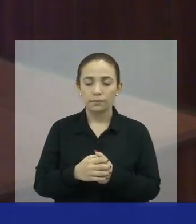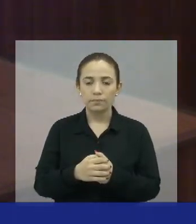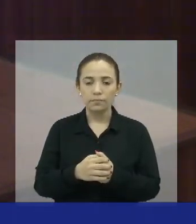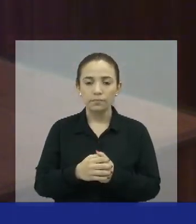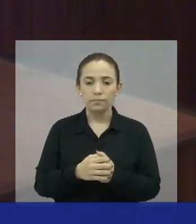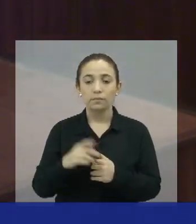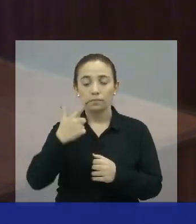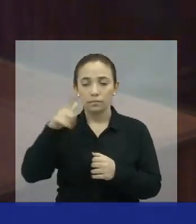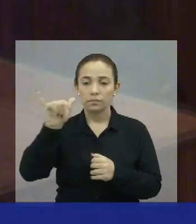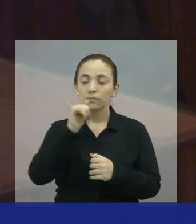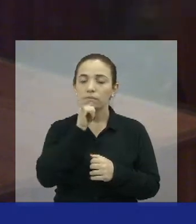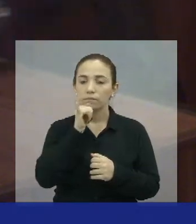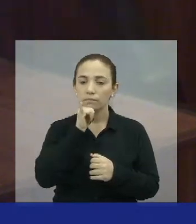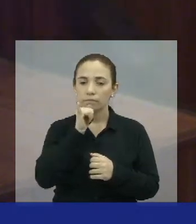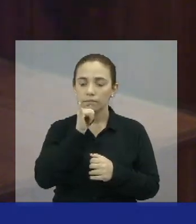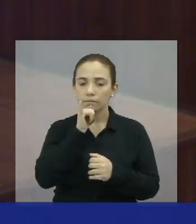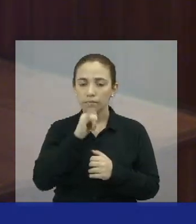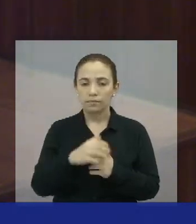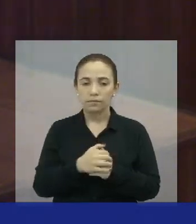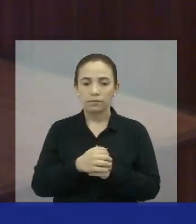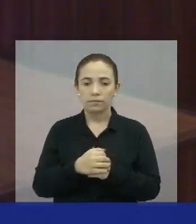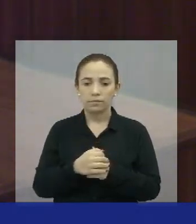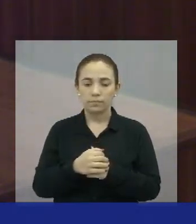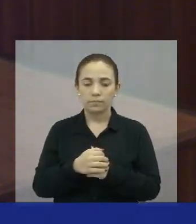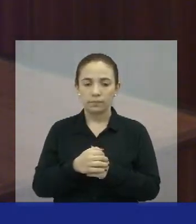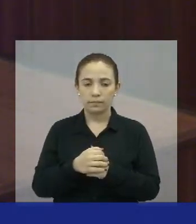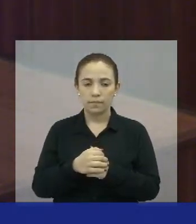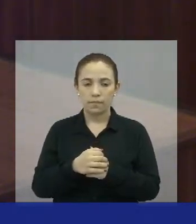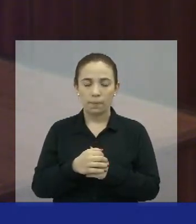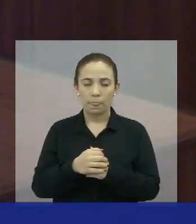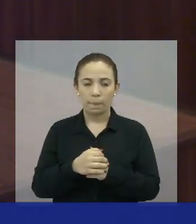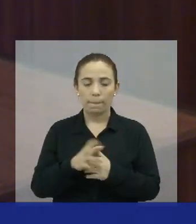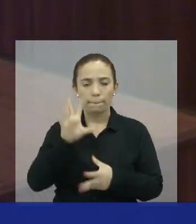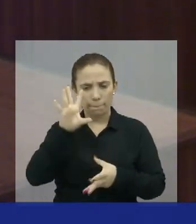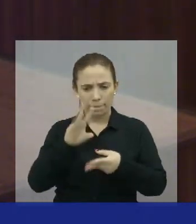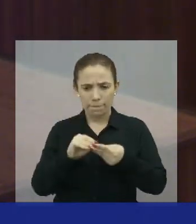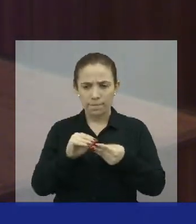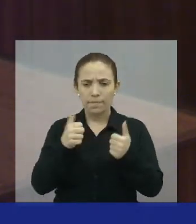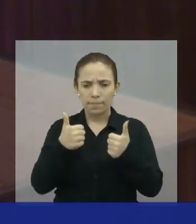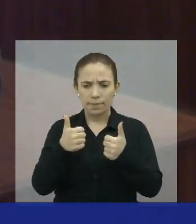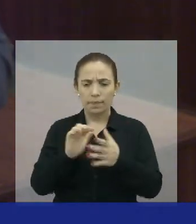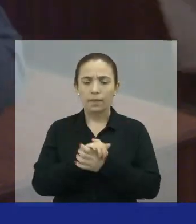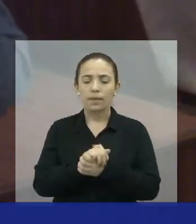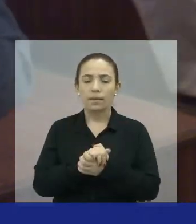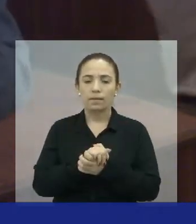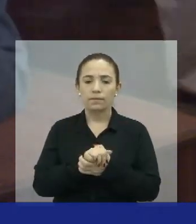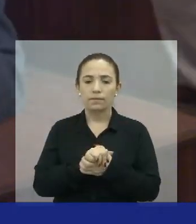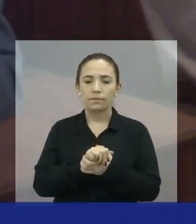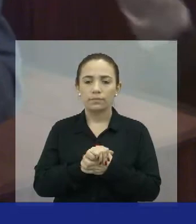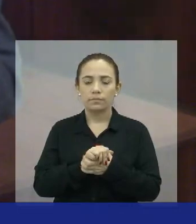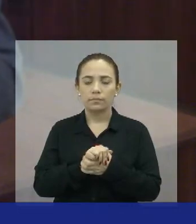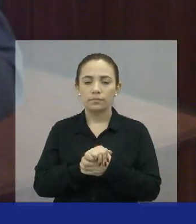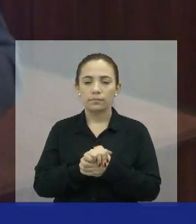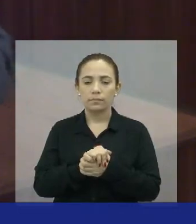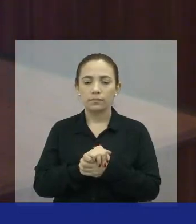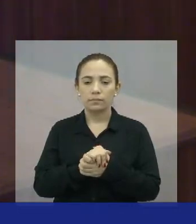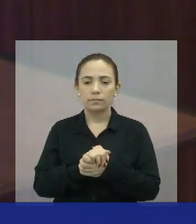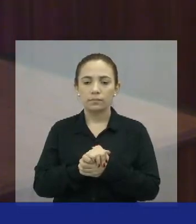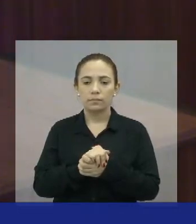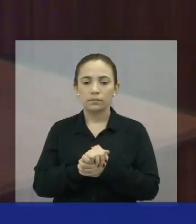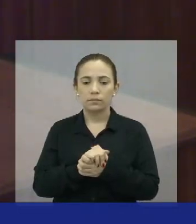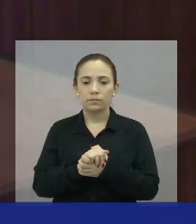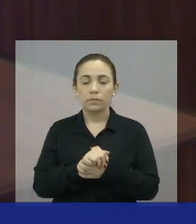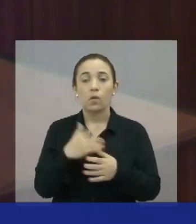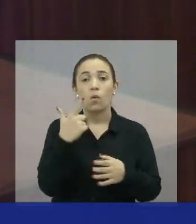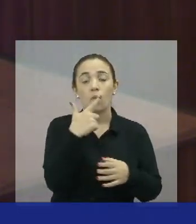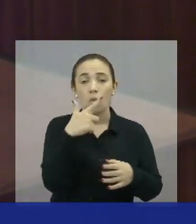Um outro exemplo... Rachid. Só para fechar. Pois não. Para fechar? Tá, já vou fechar. Obrigado. Tá? Só vou dar mais um exemplo. Um